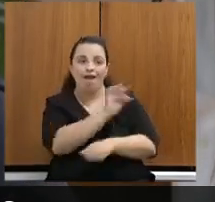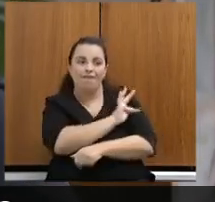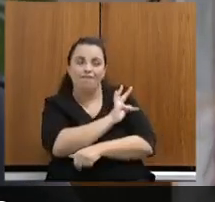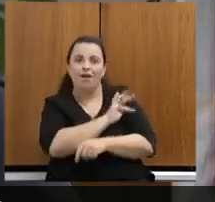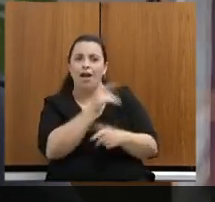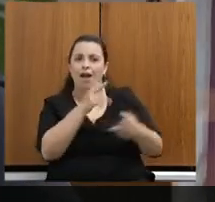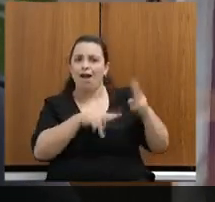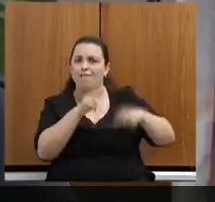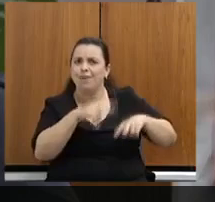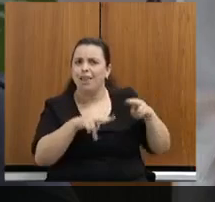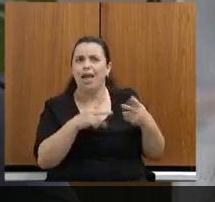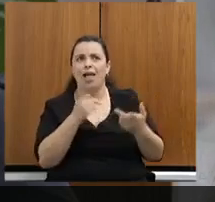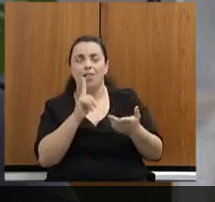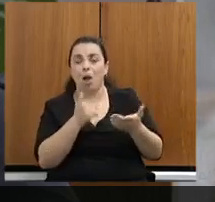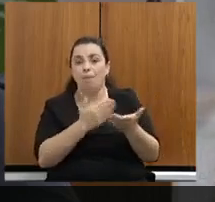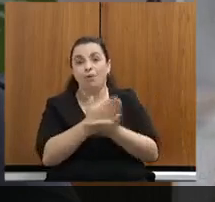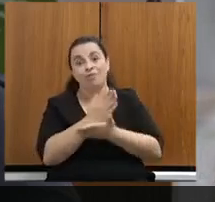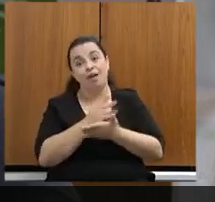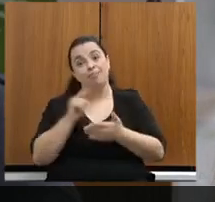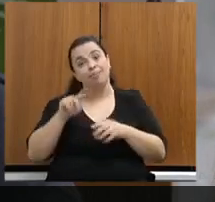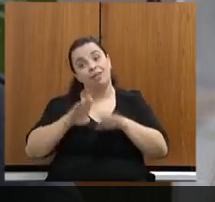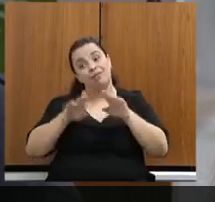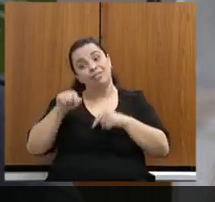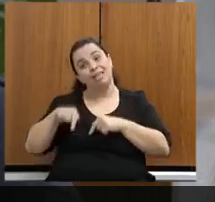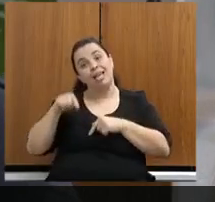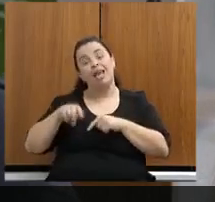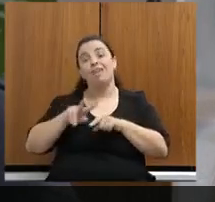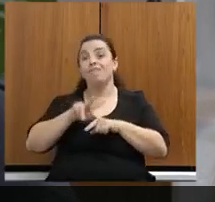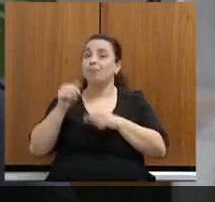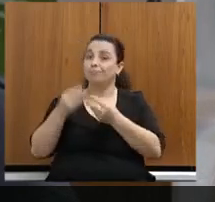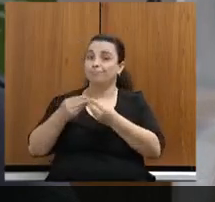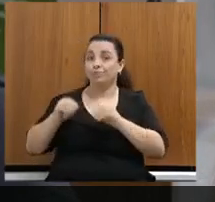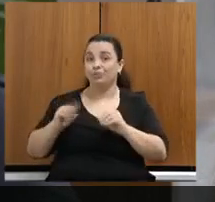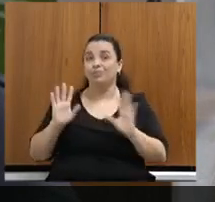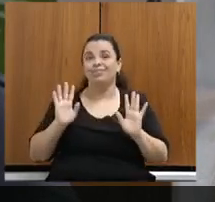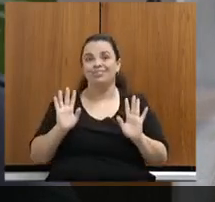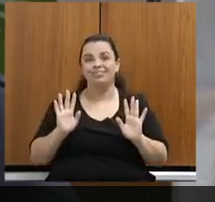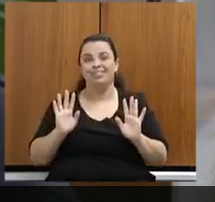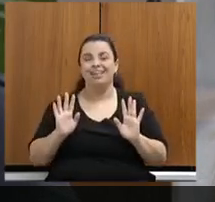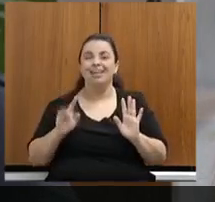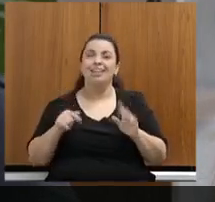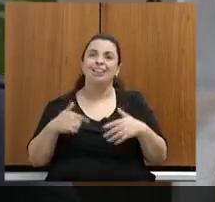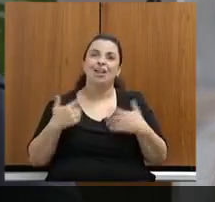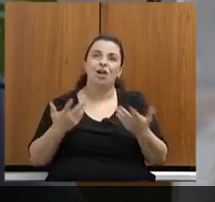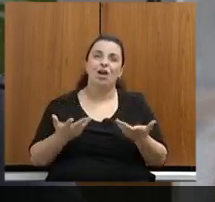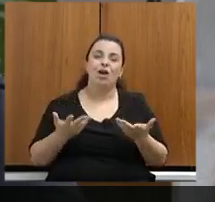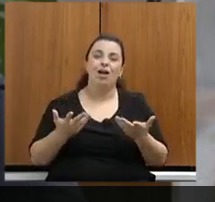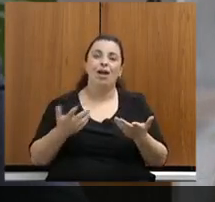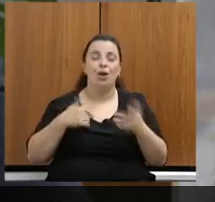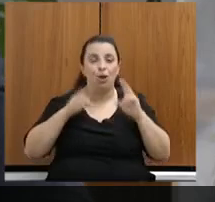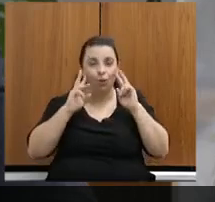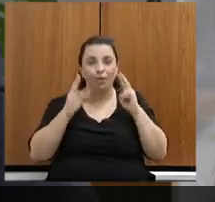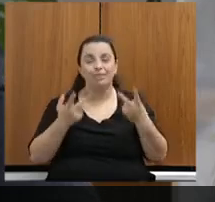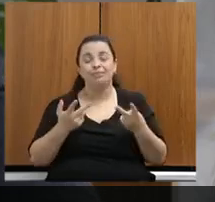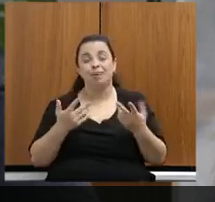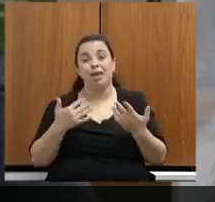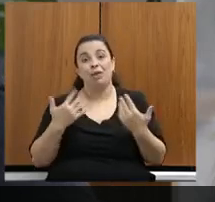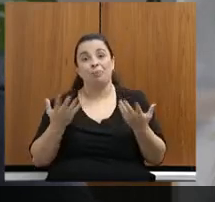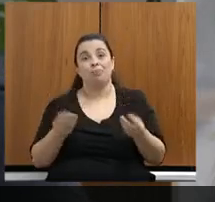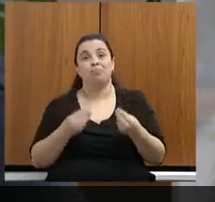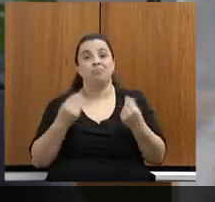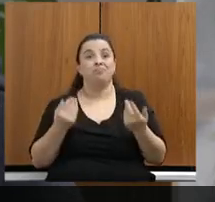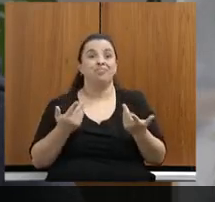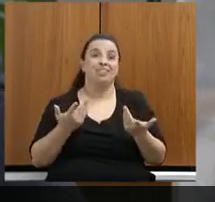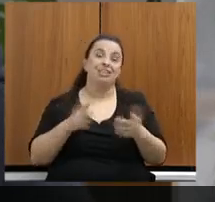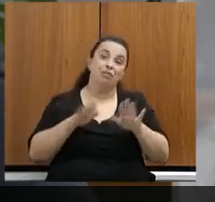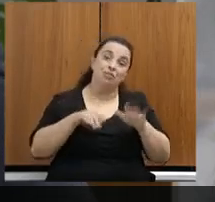na verdade aqui o reconhecimento né quem sabe né Por causa de tanto